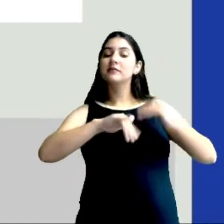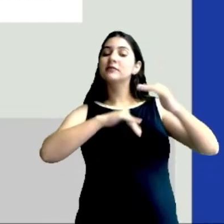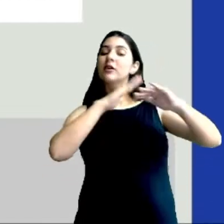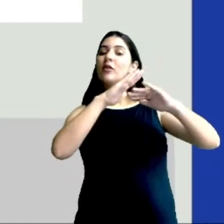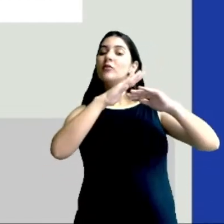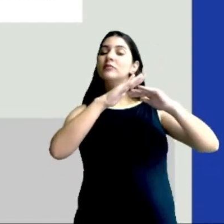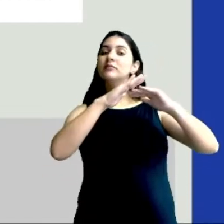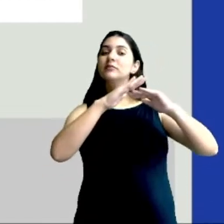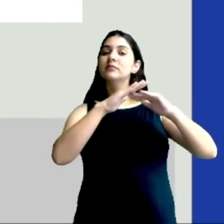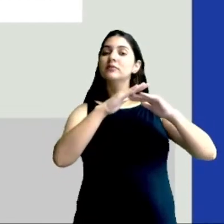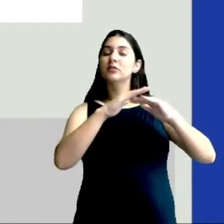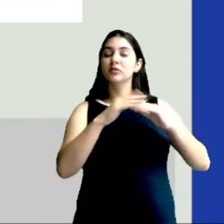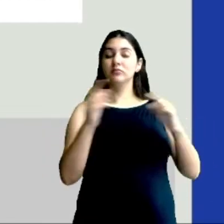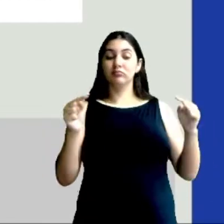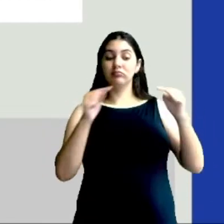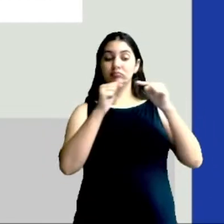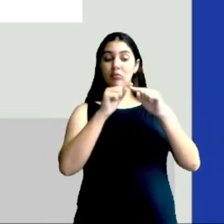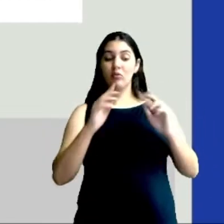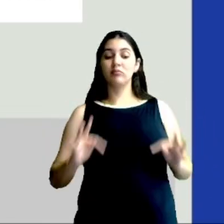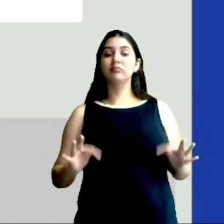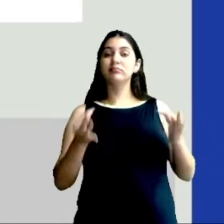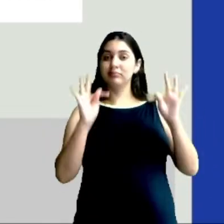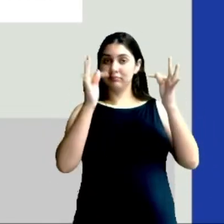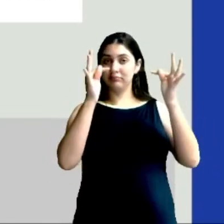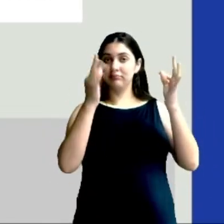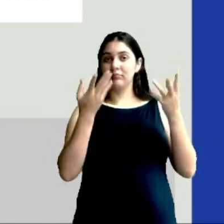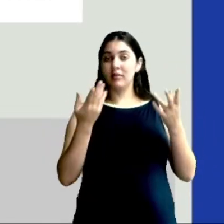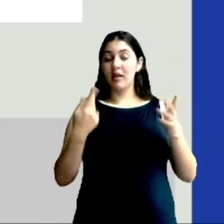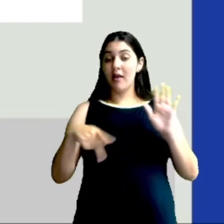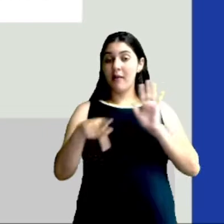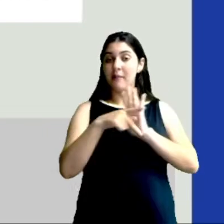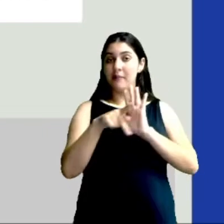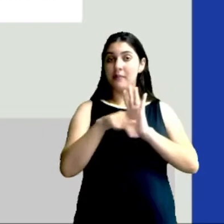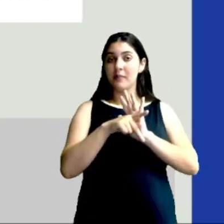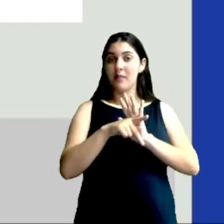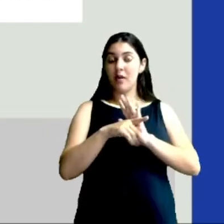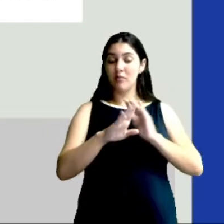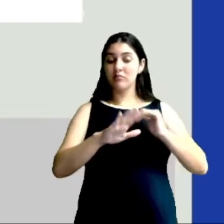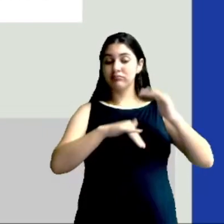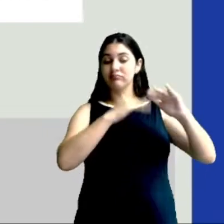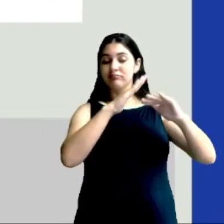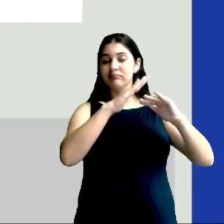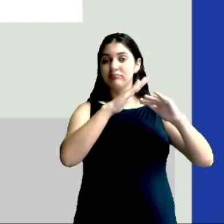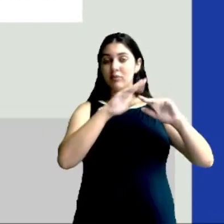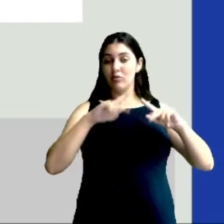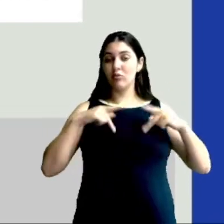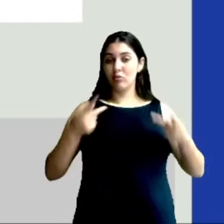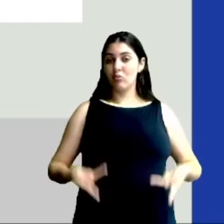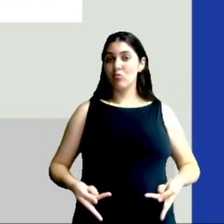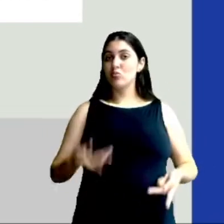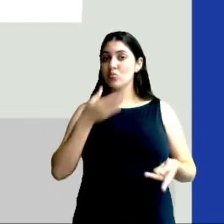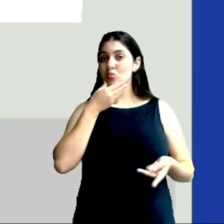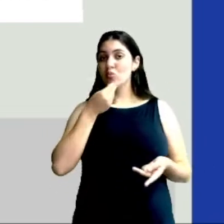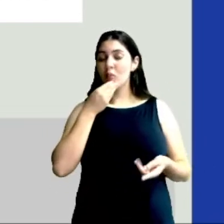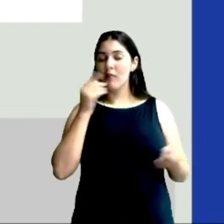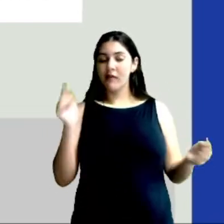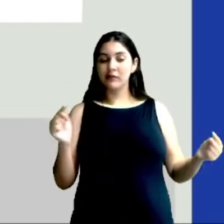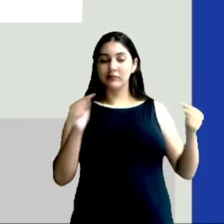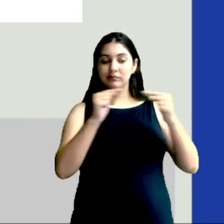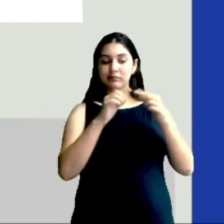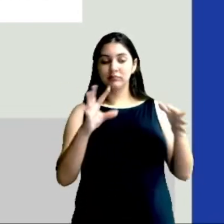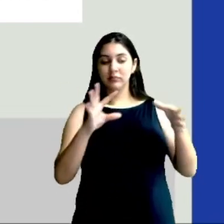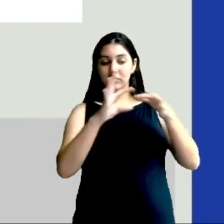vista tecnológico. Sim, a própria evolução do homem está ligada à evolução tecnológica,